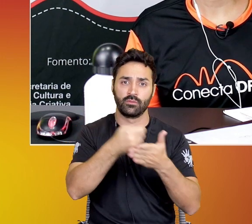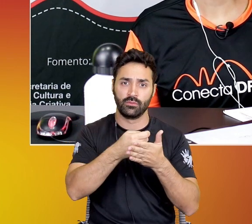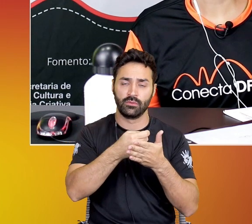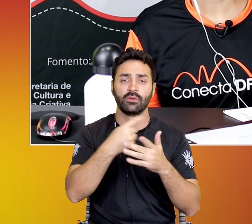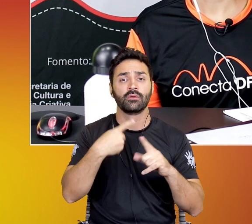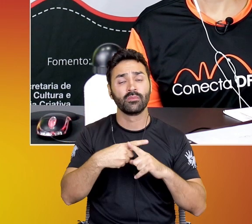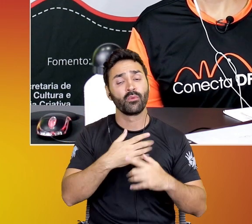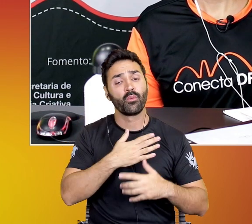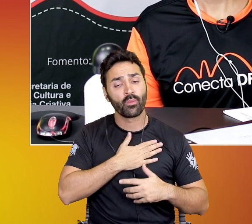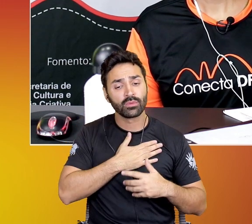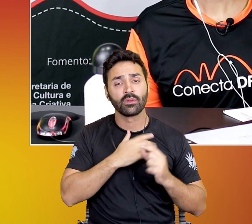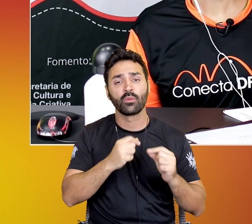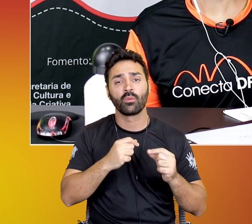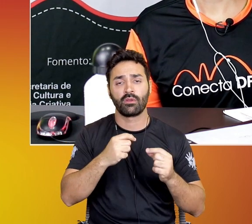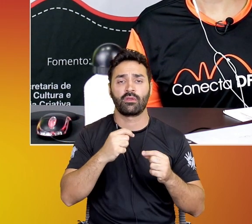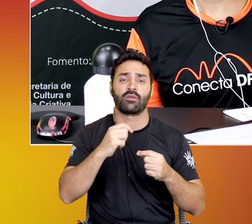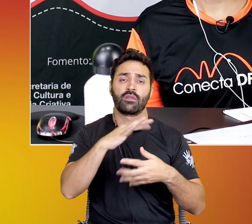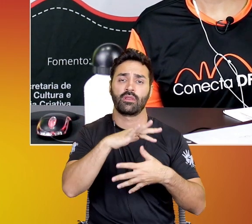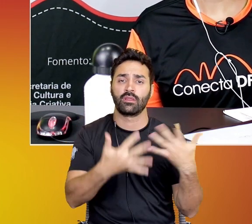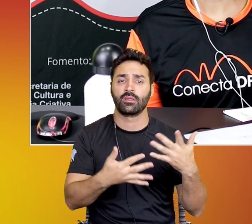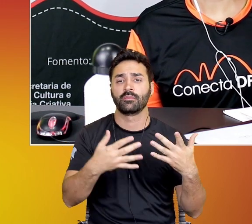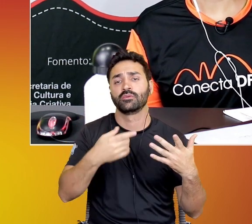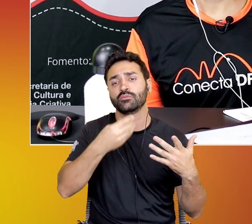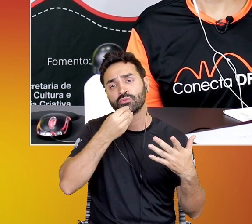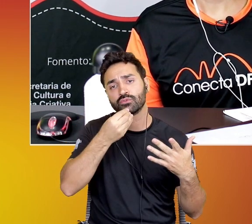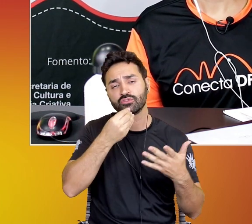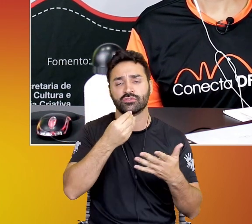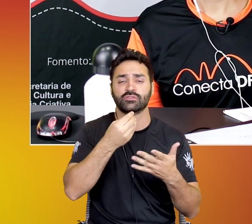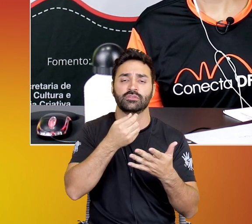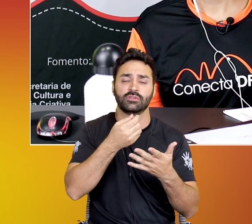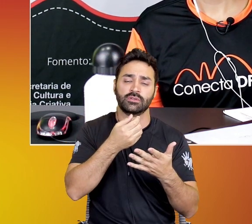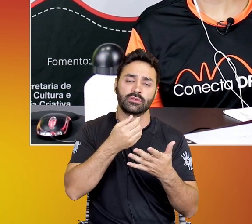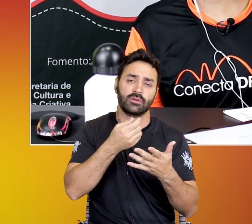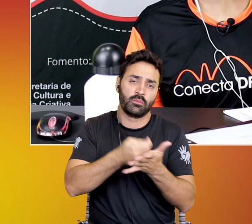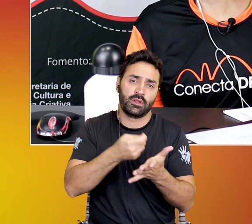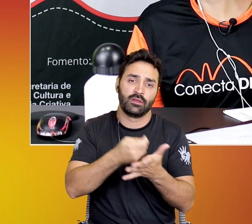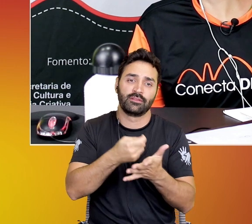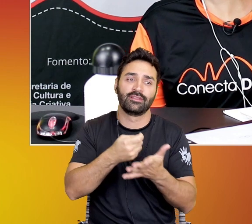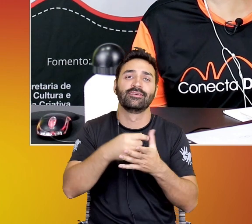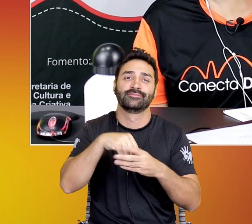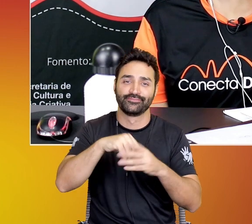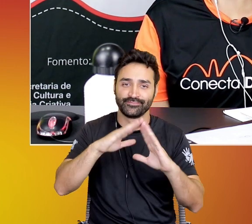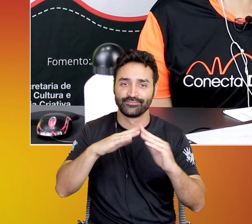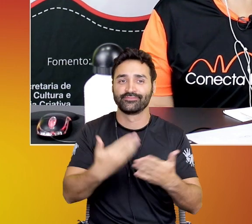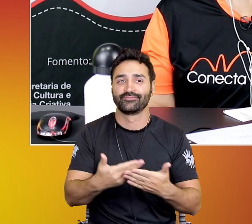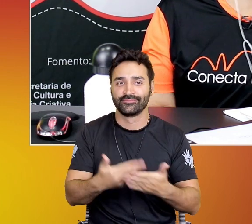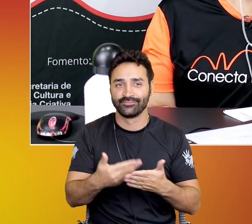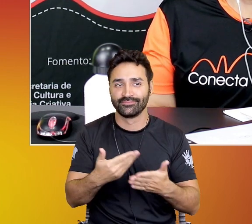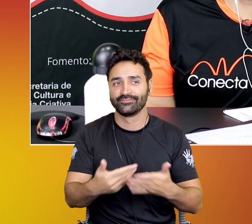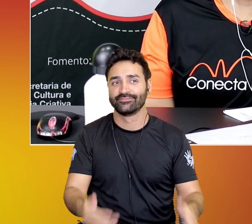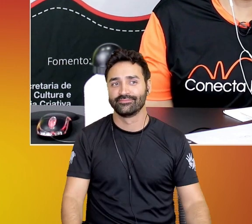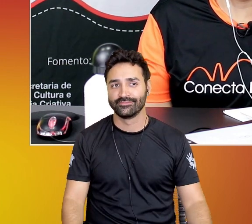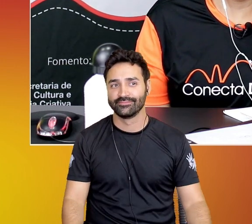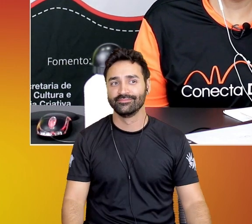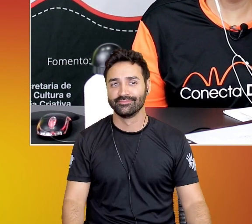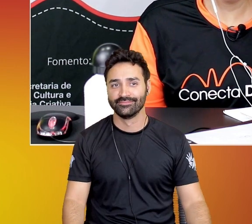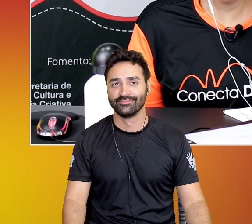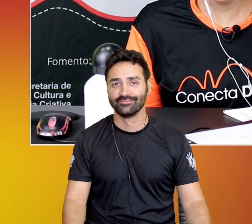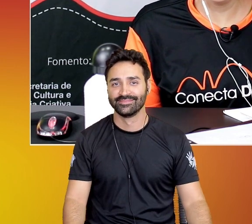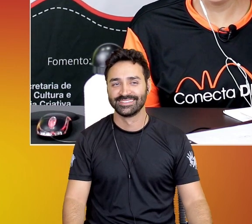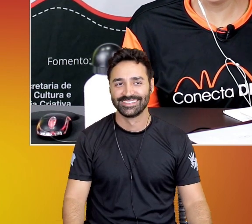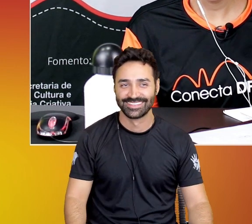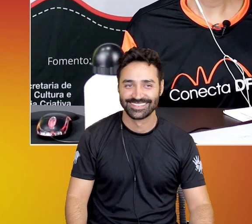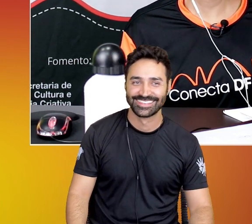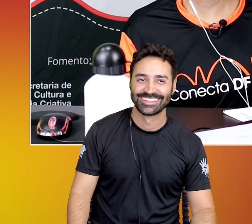porque eu gostaria que ela fosse uma disciplina obrigatória na educação básica. A gente também. Só